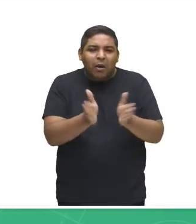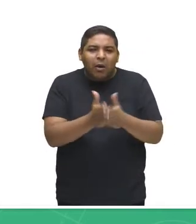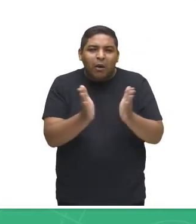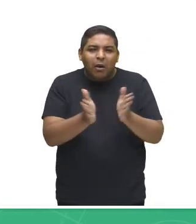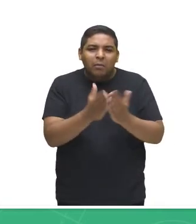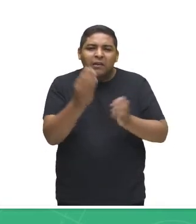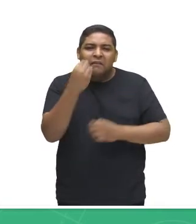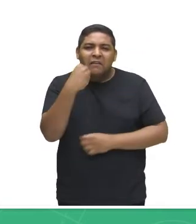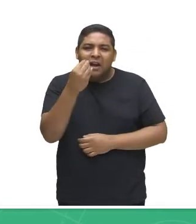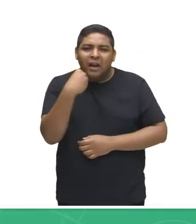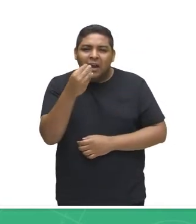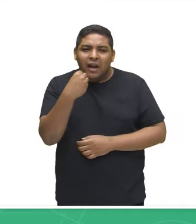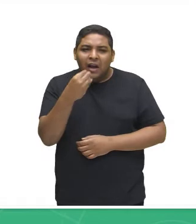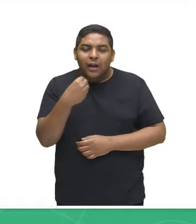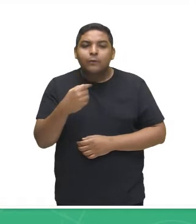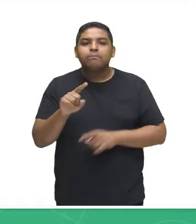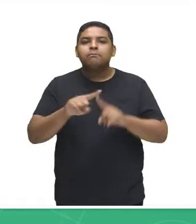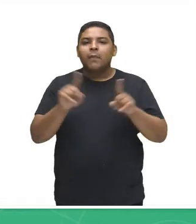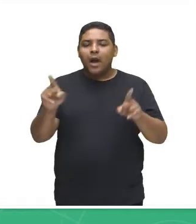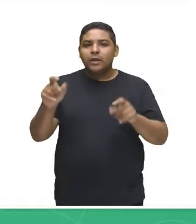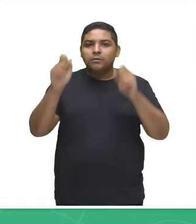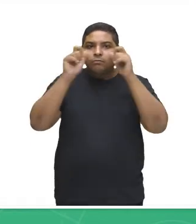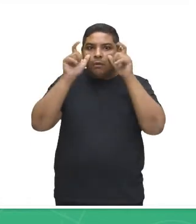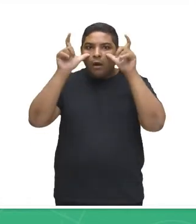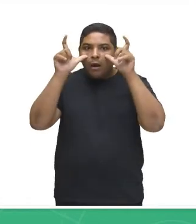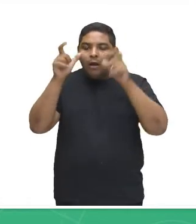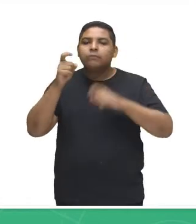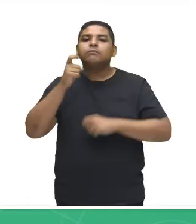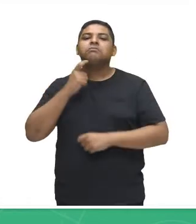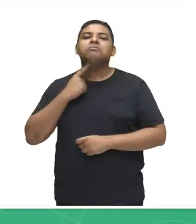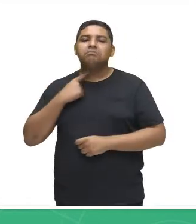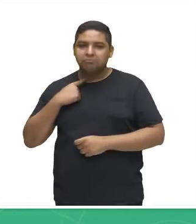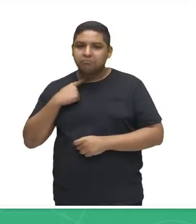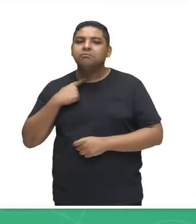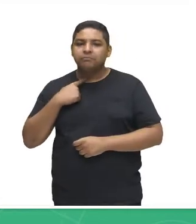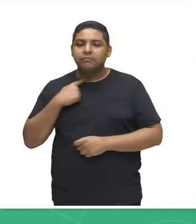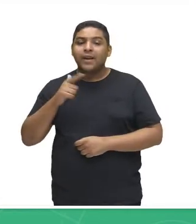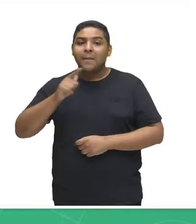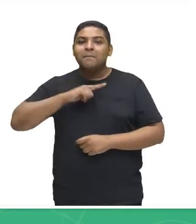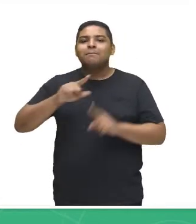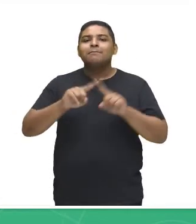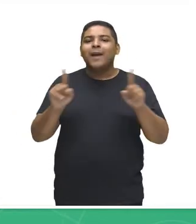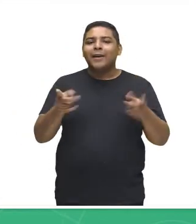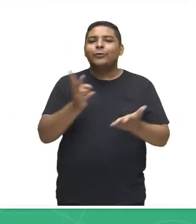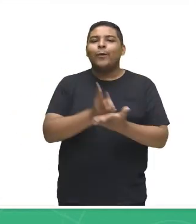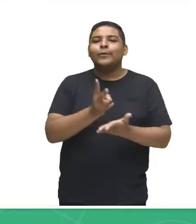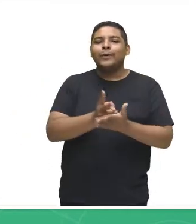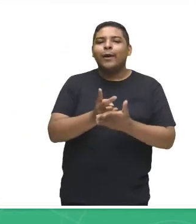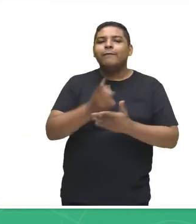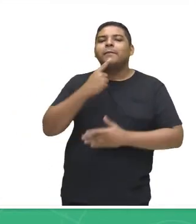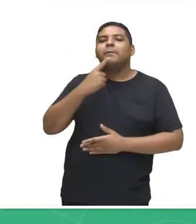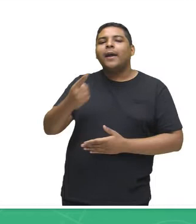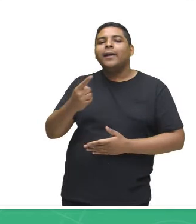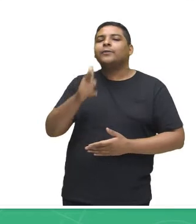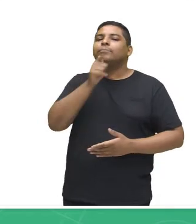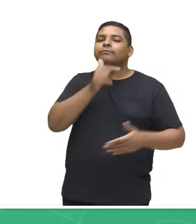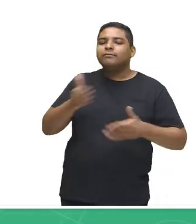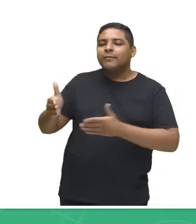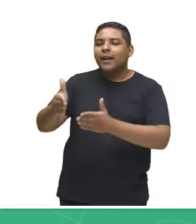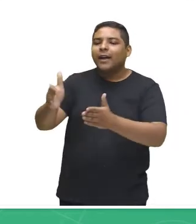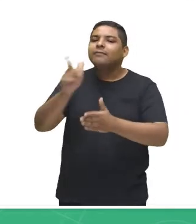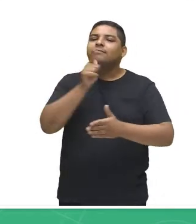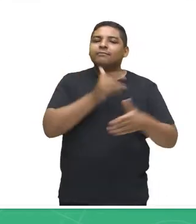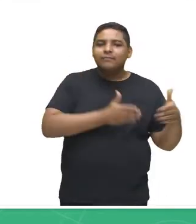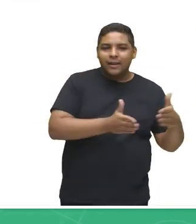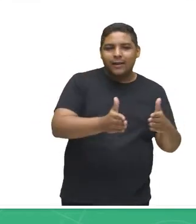isso, professora? Pela localização em torno dos rios, certo? Então, nós temos ali uma situação, ok? Eles